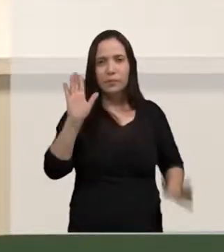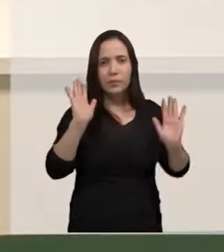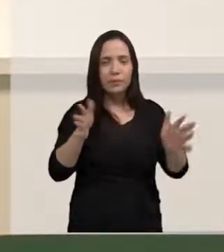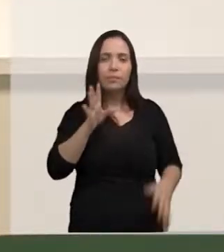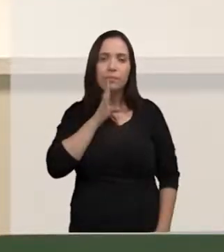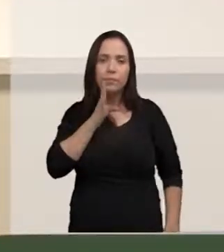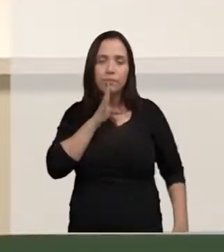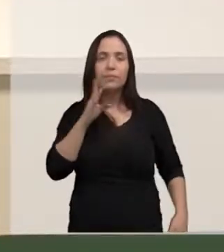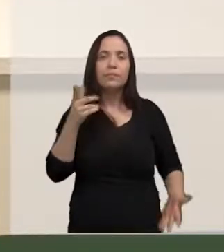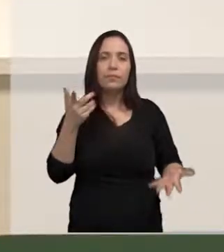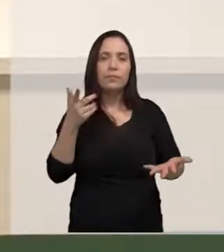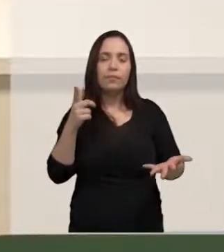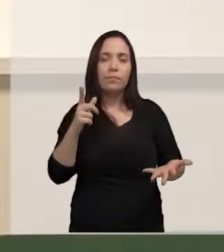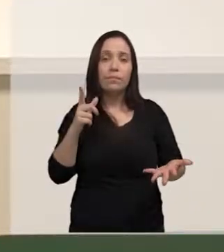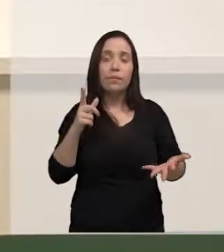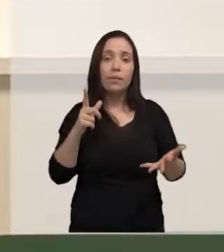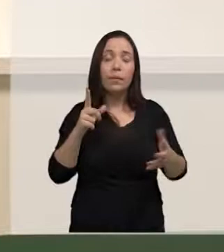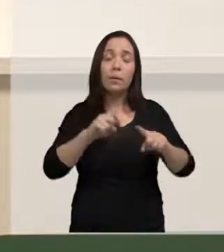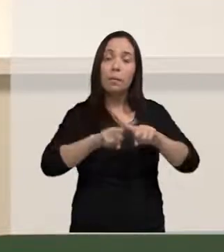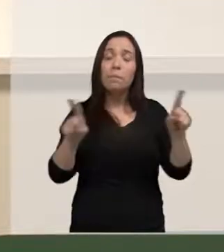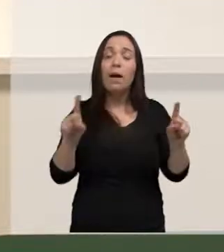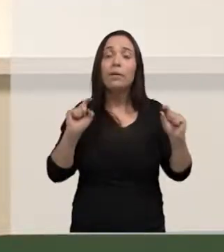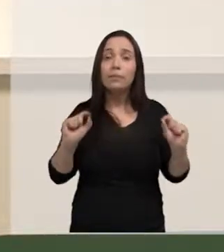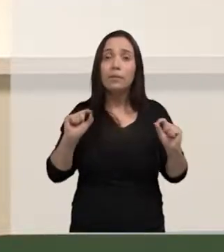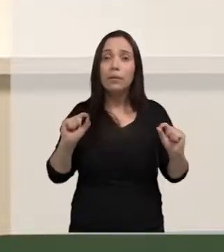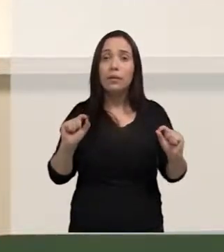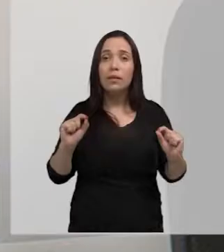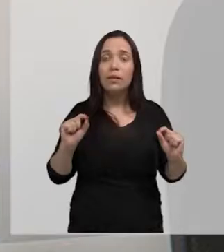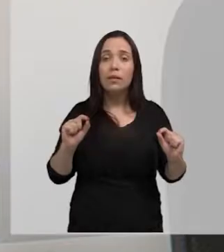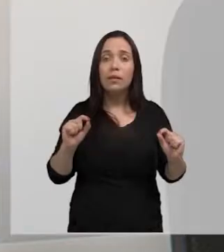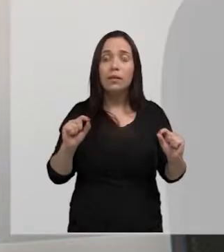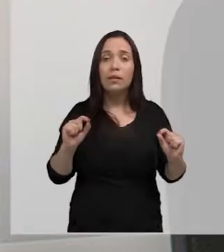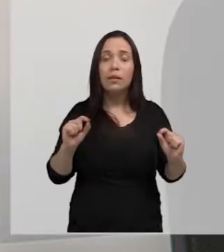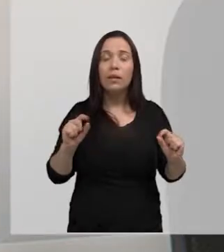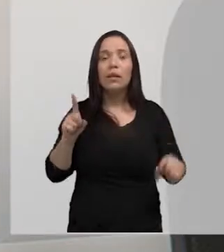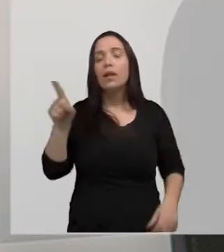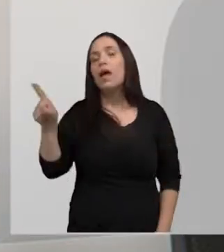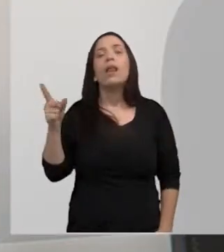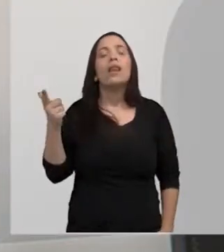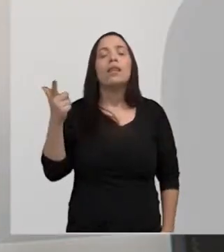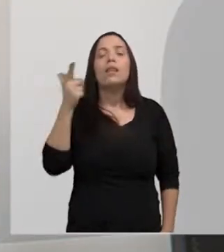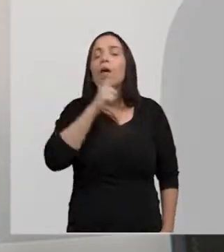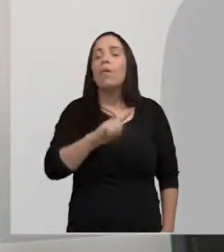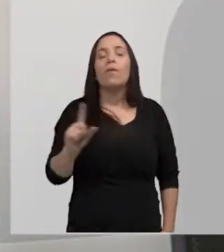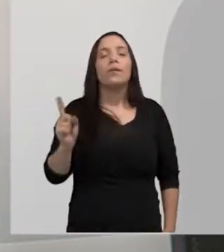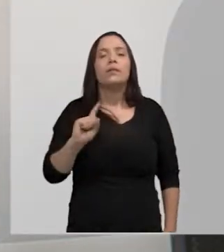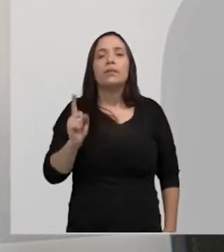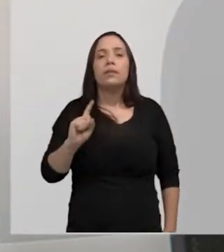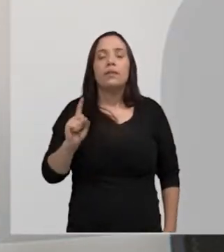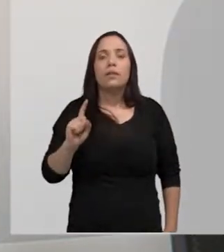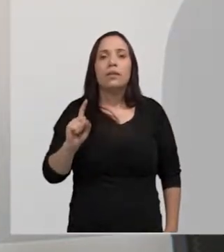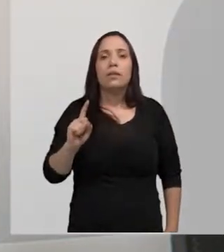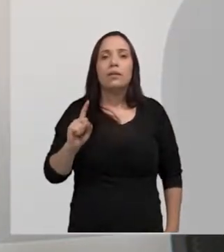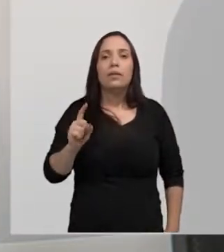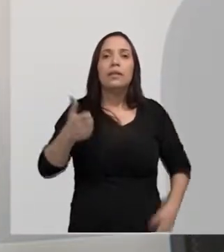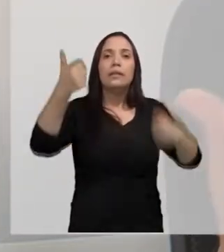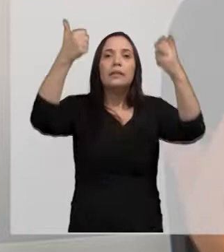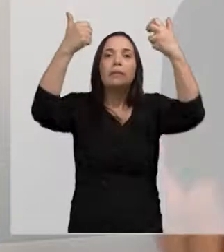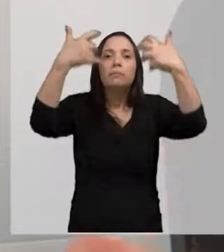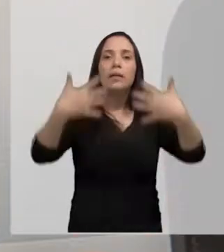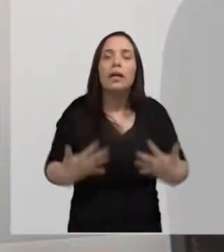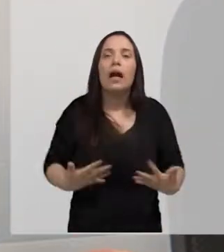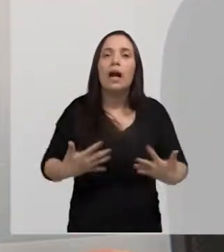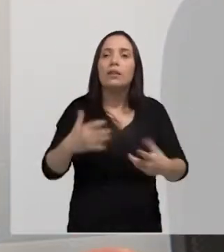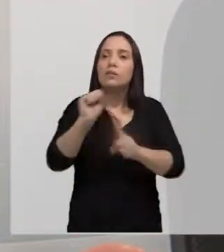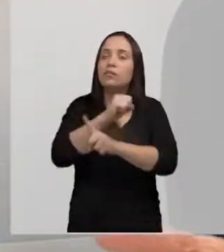o show. Aí fez a parceria. Só que Carlos Frederico, ele não conseguiu uma coisa interessante. Ele não conseguiu explicar